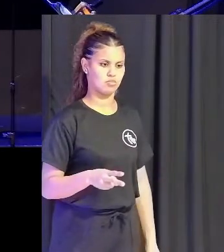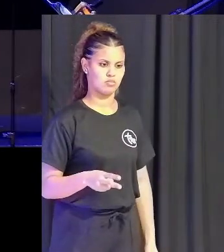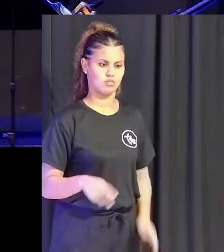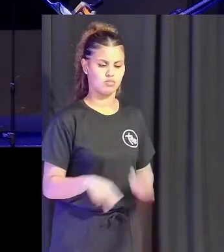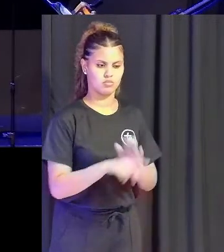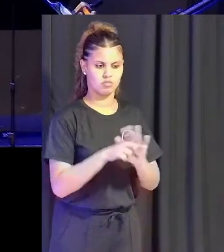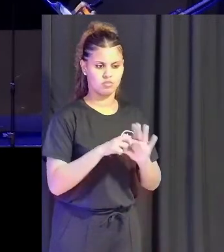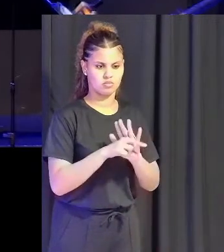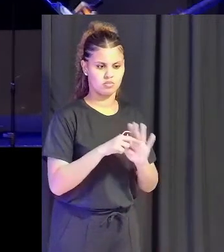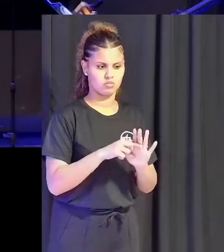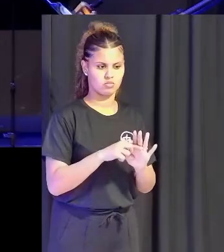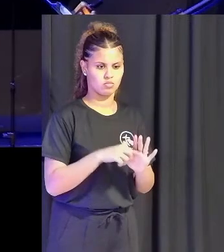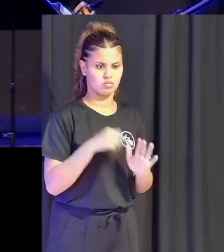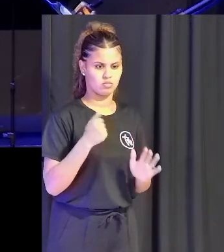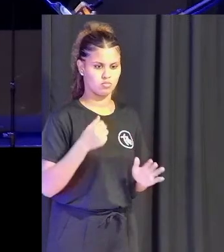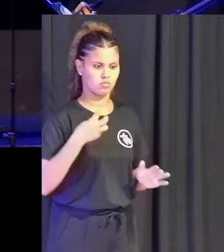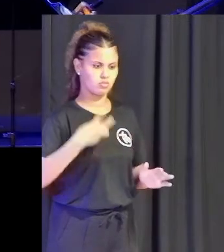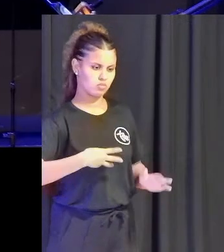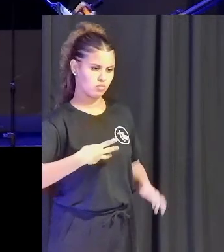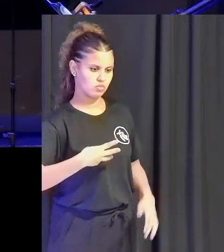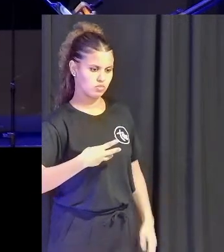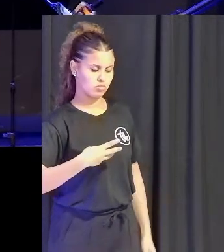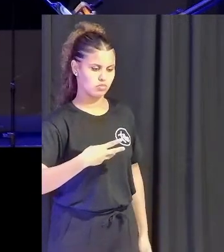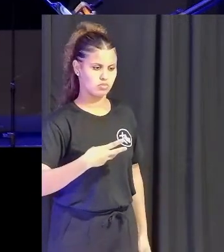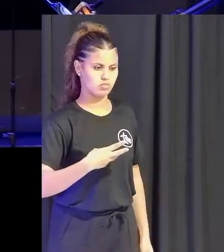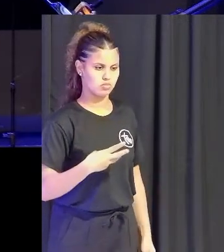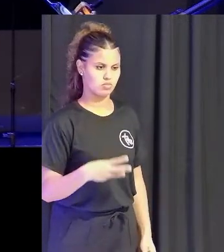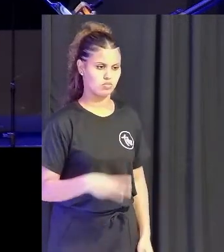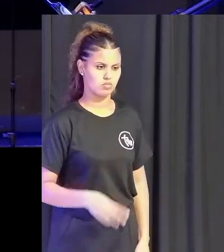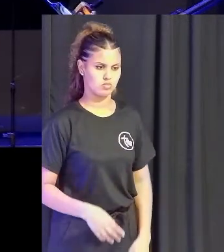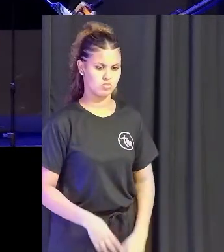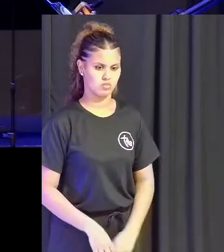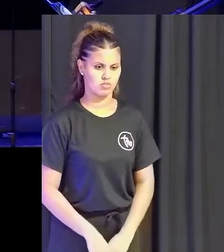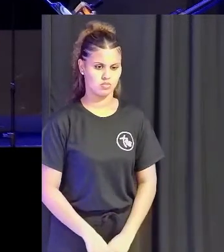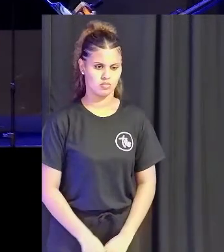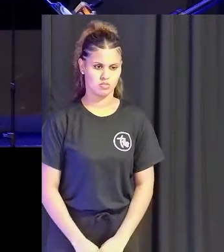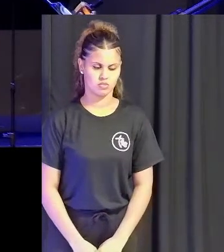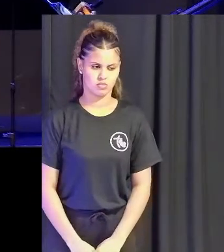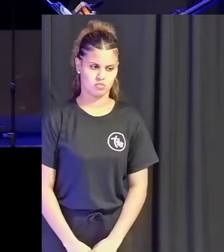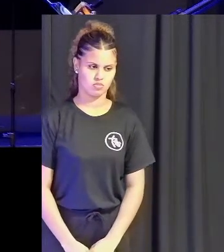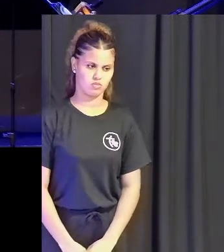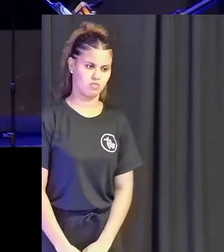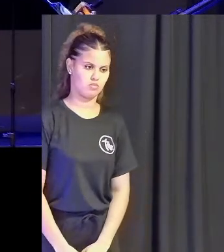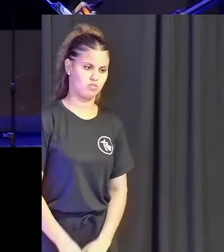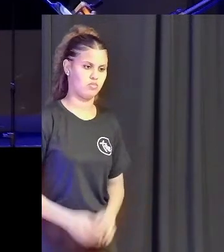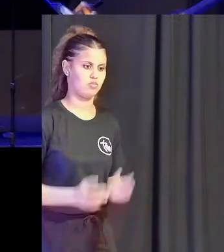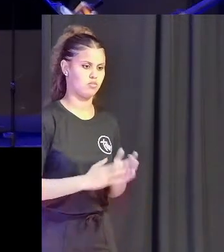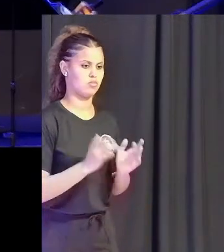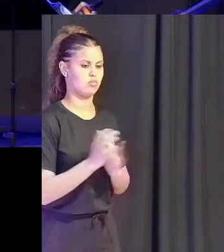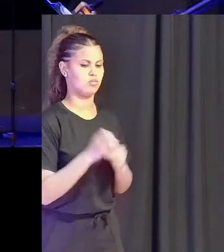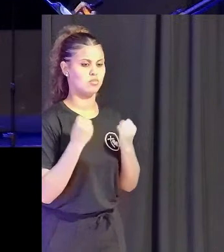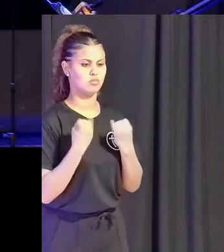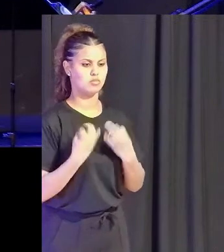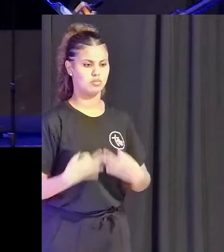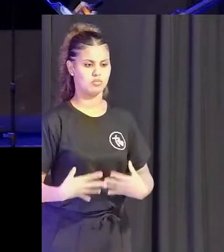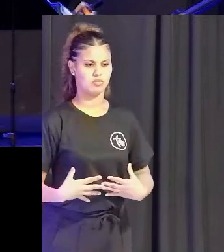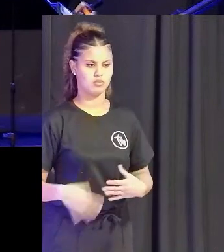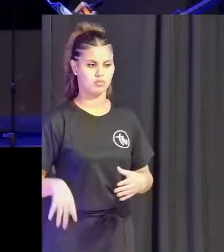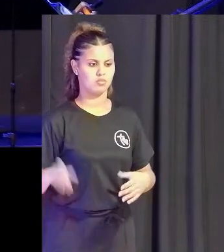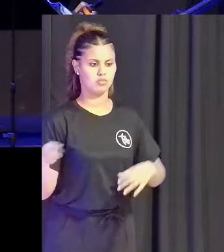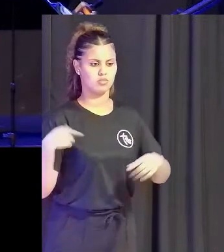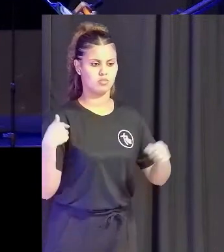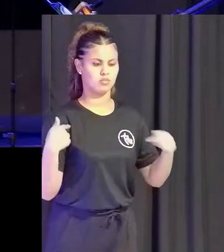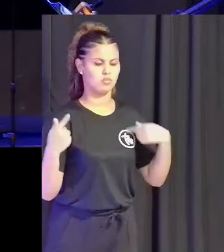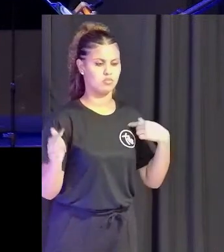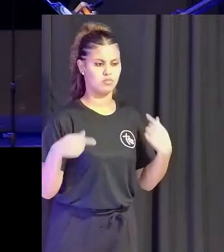gosto muito do versículo 13, porque assim como Jesus falou que as tentações vão vir, aí ele já com o